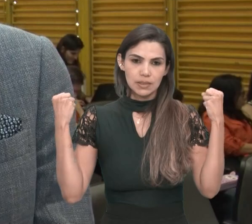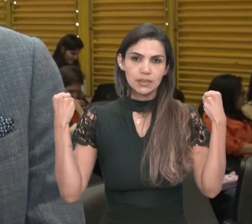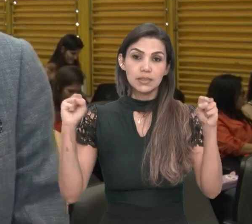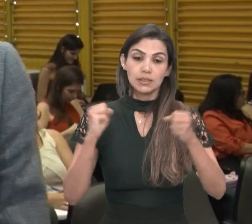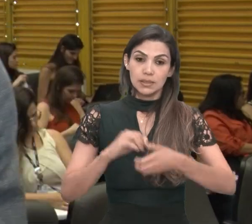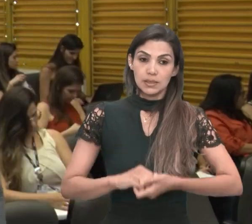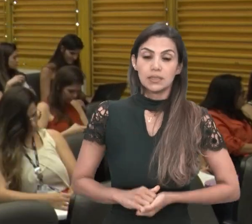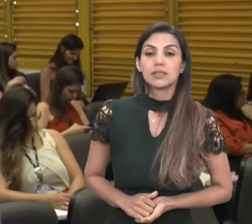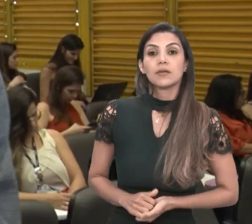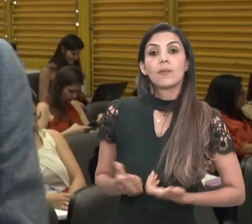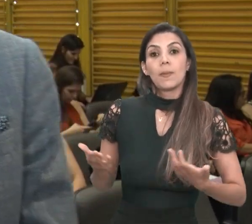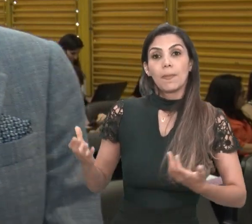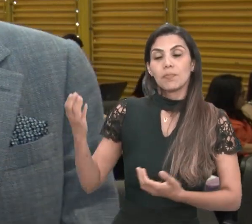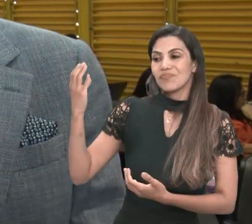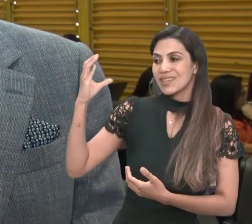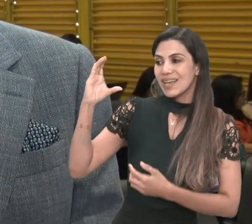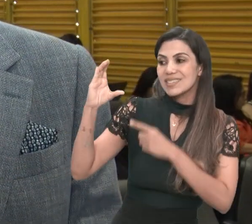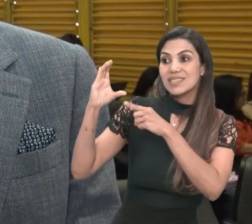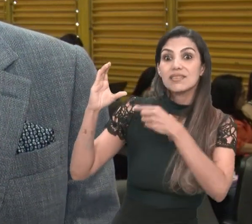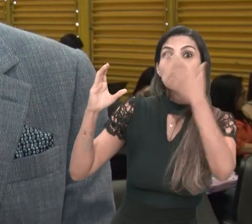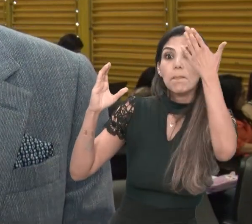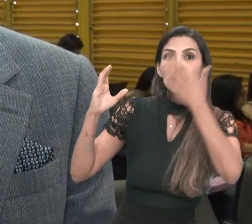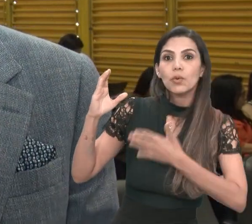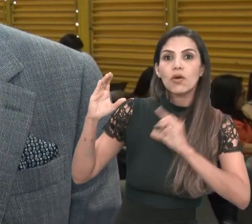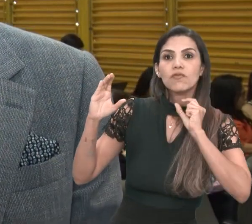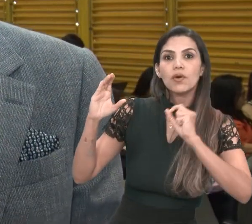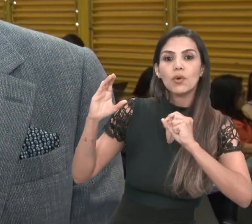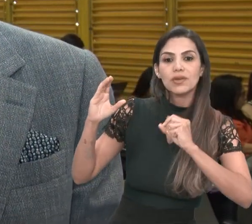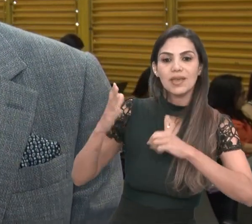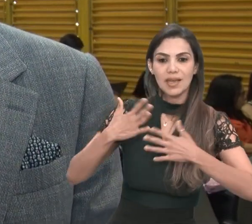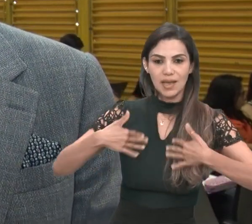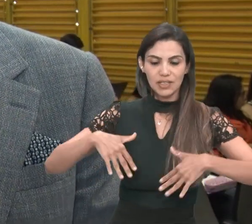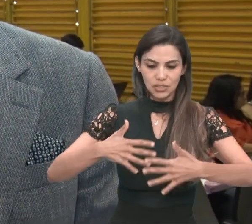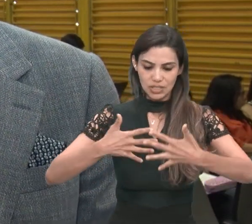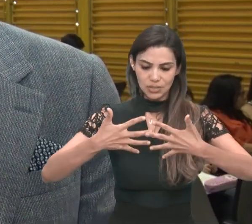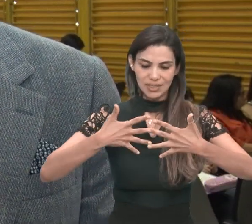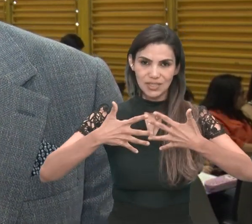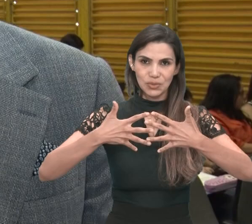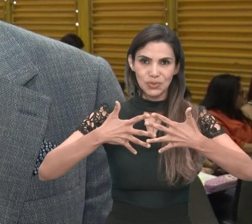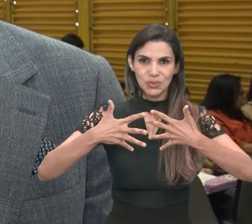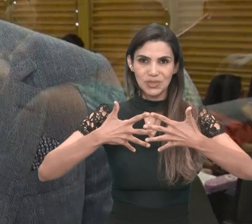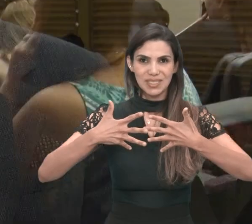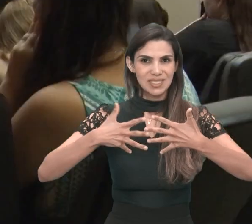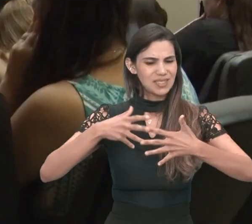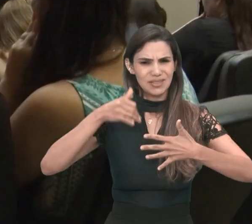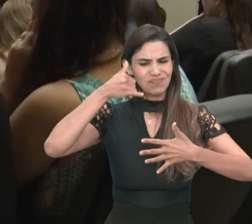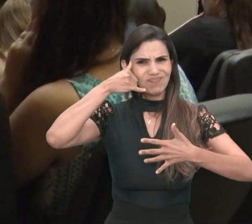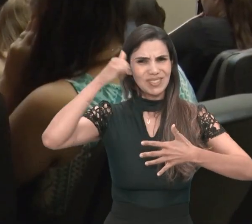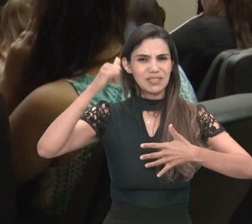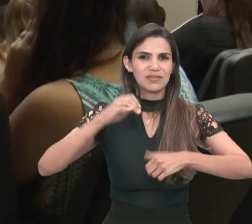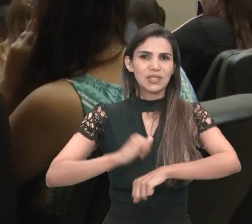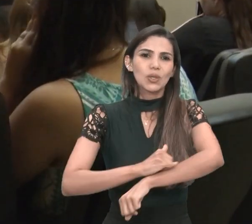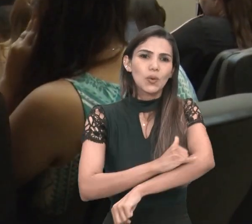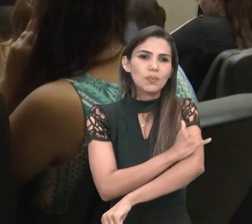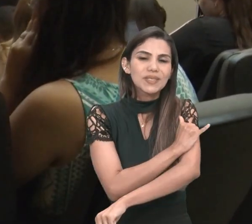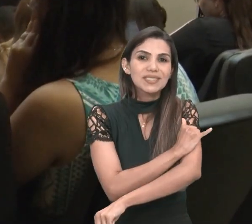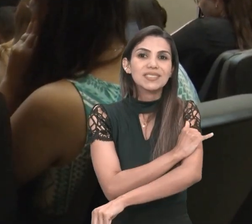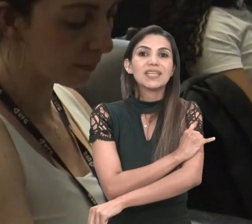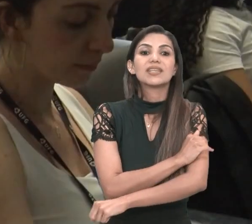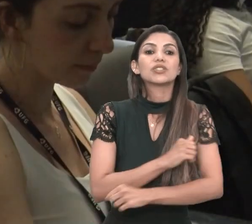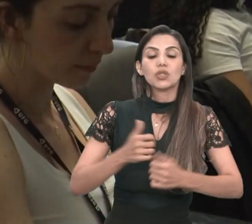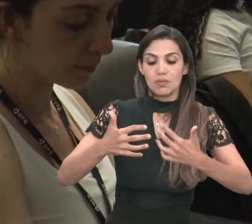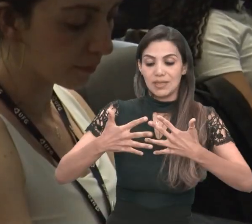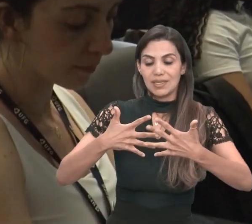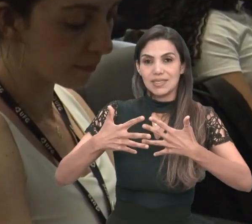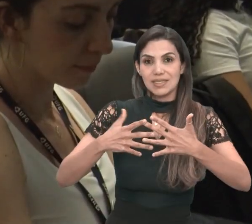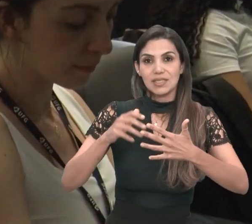A ciência está comprovando que temos um tecido anti-obesidade em nosso corpo, o tecido adiposo